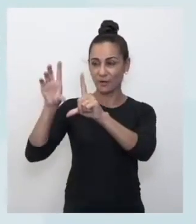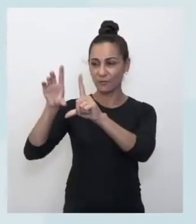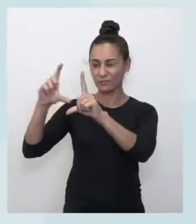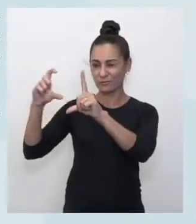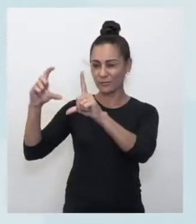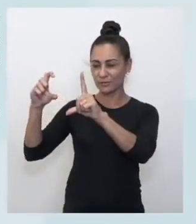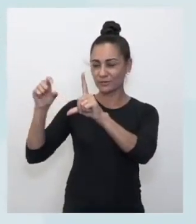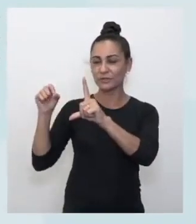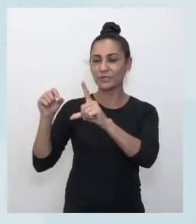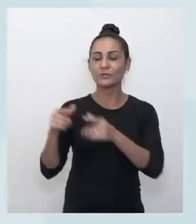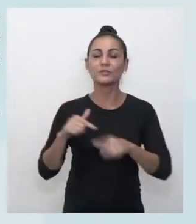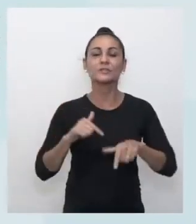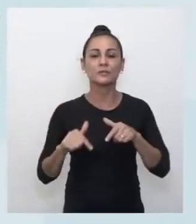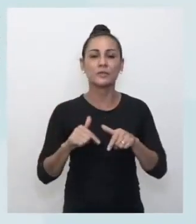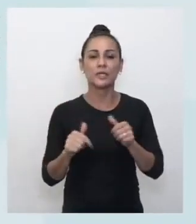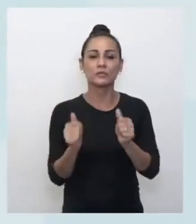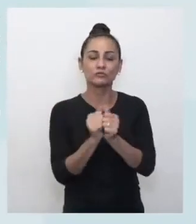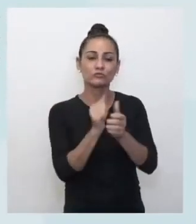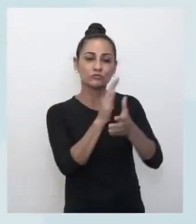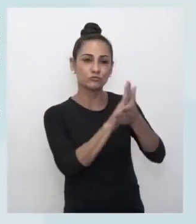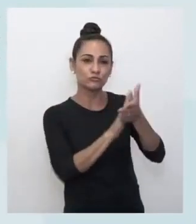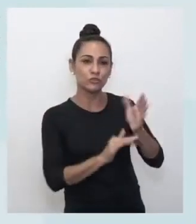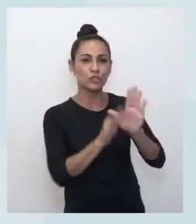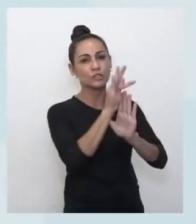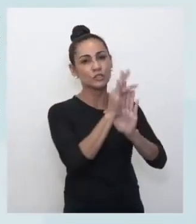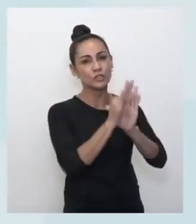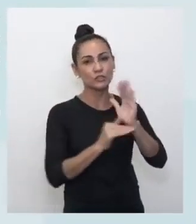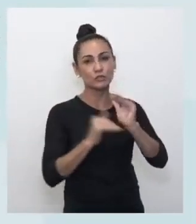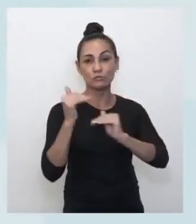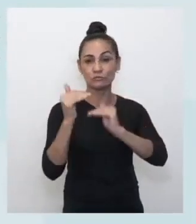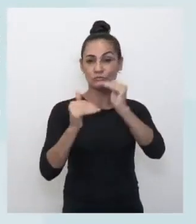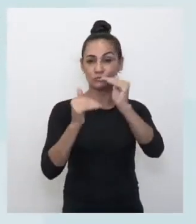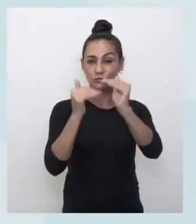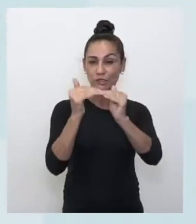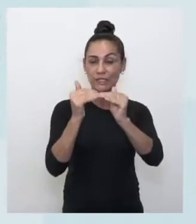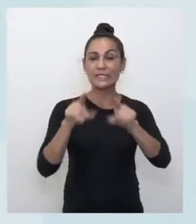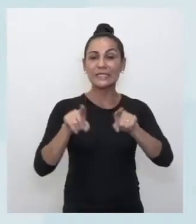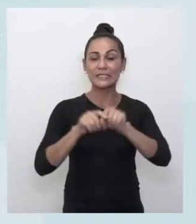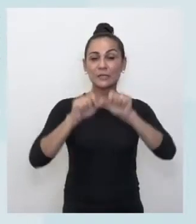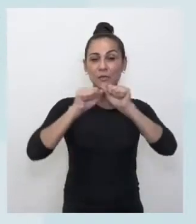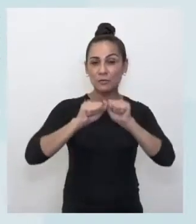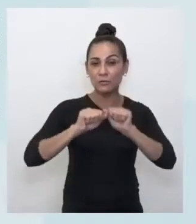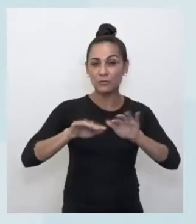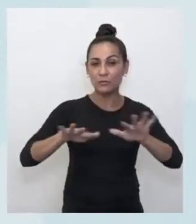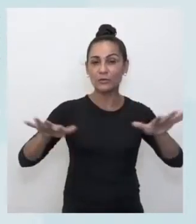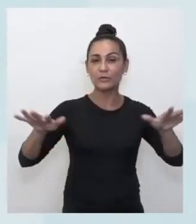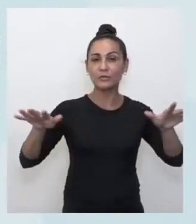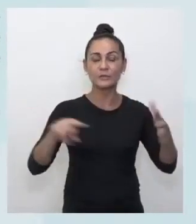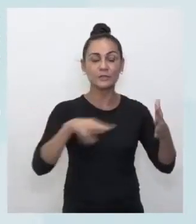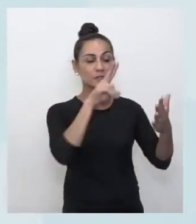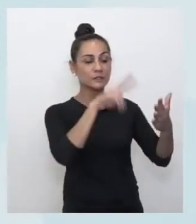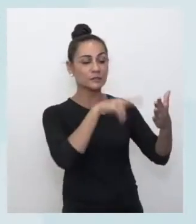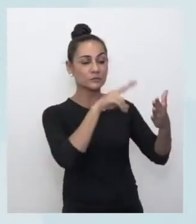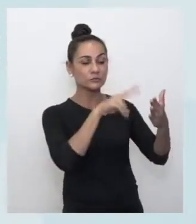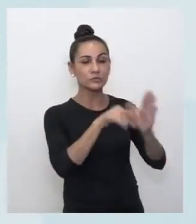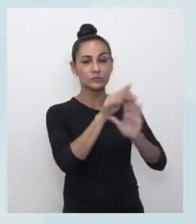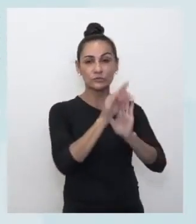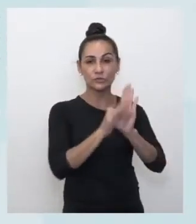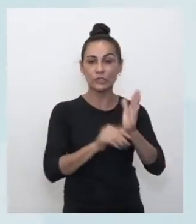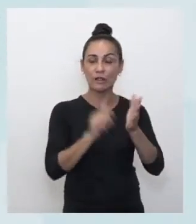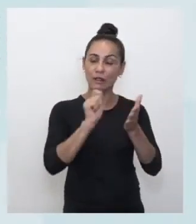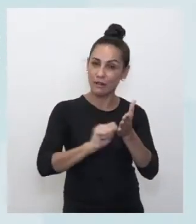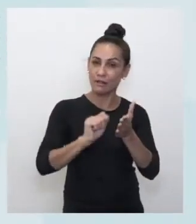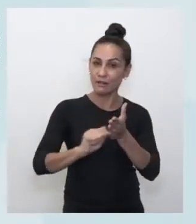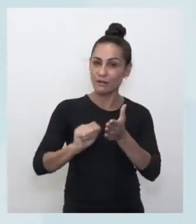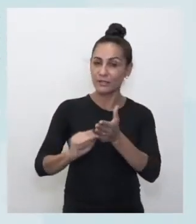em geral a gente tem lá os textos orais, como construí-los e compartilhar essa leitura aí dos textos escritos. A gente vai